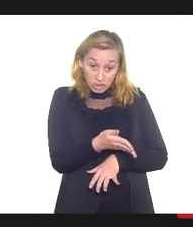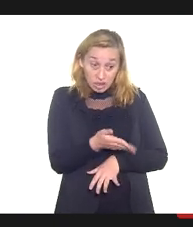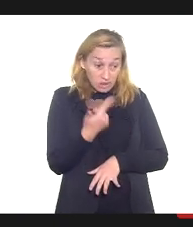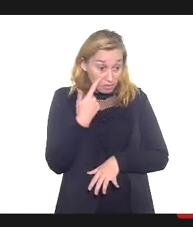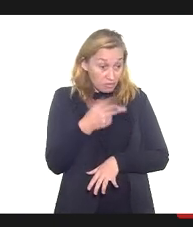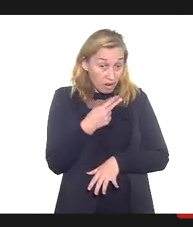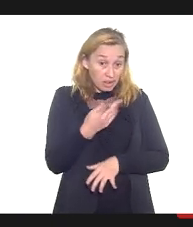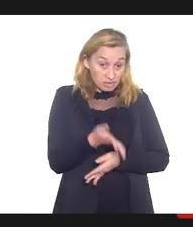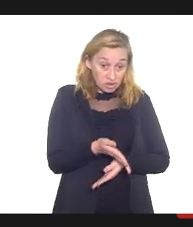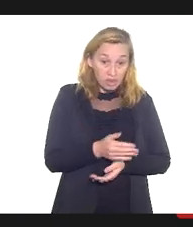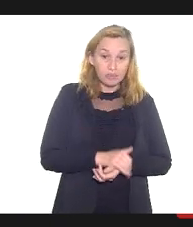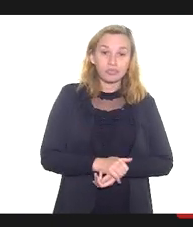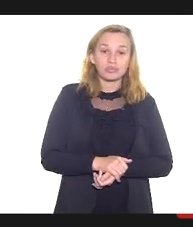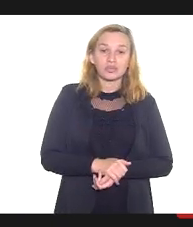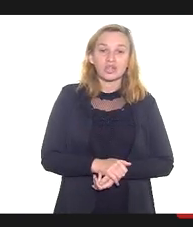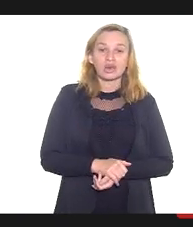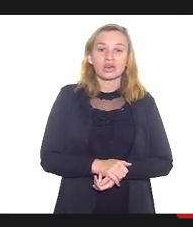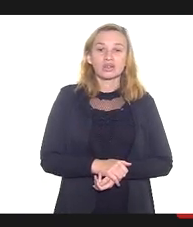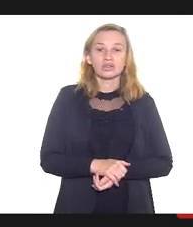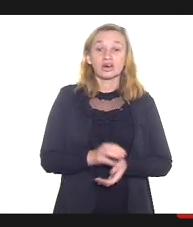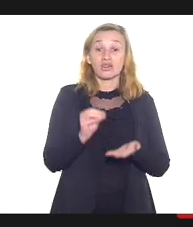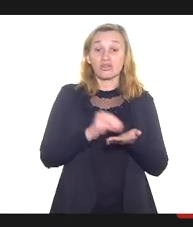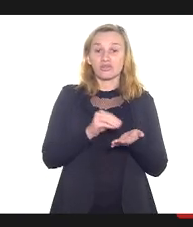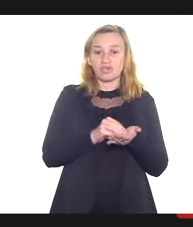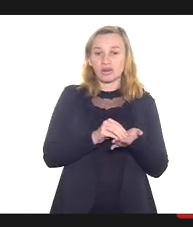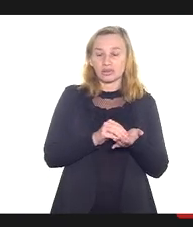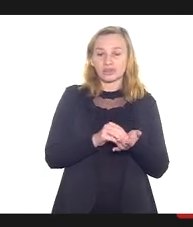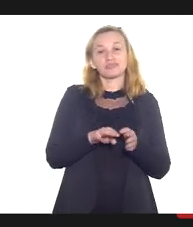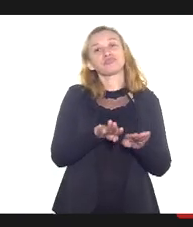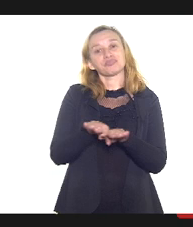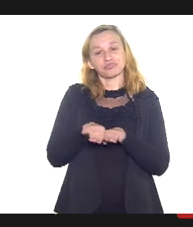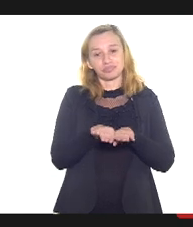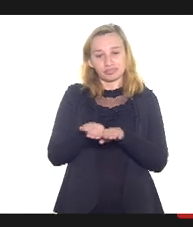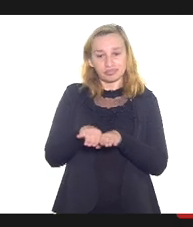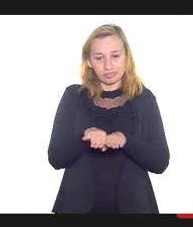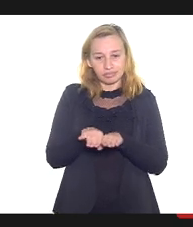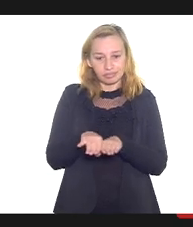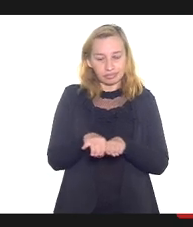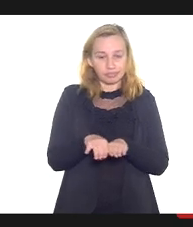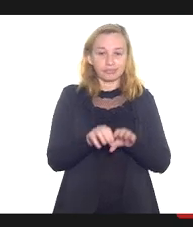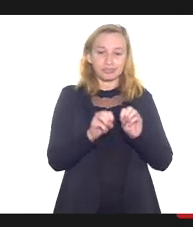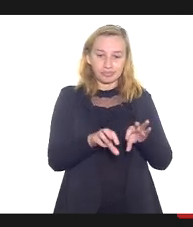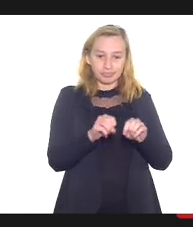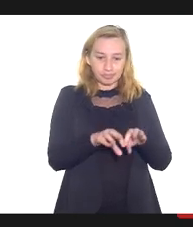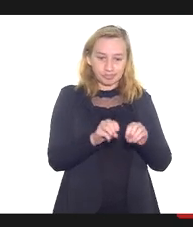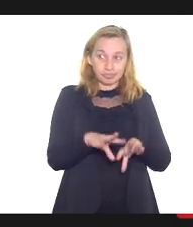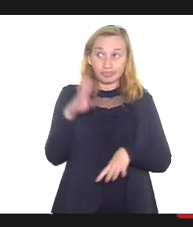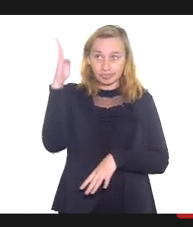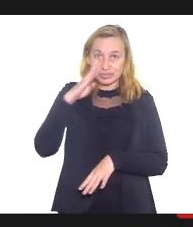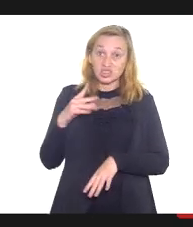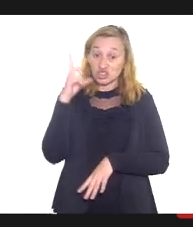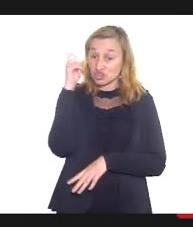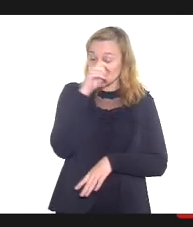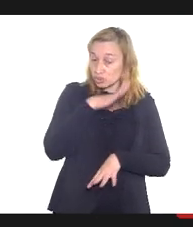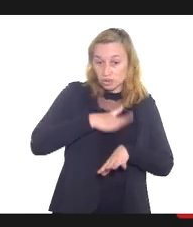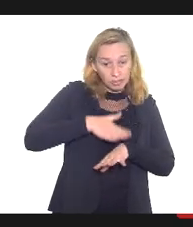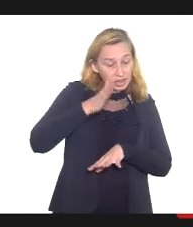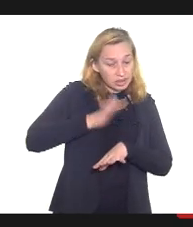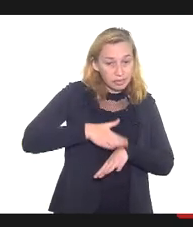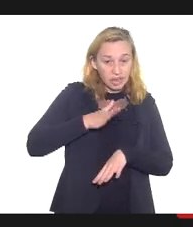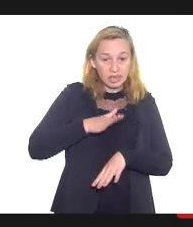aqui, e acentua as graves desigualdades educacionais brasileiras, uma vez que dificulta cada vez mais